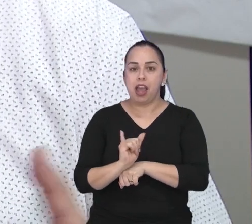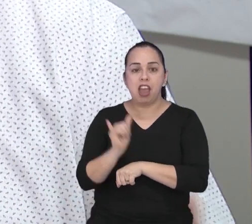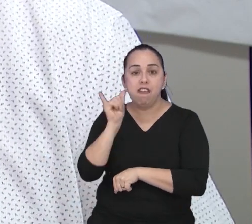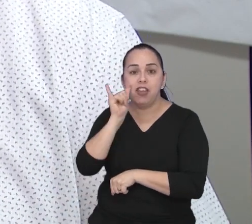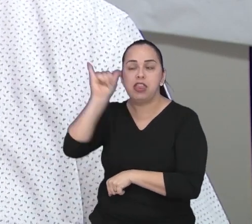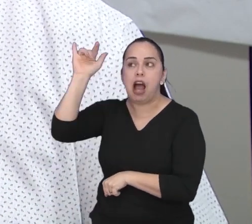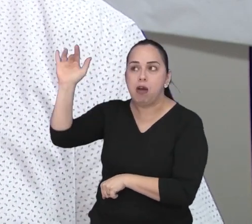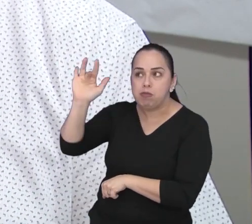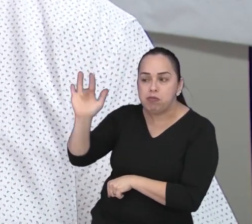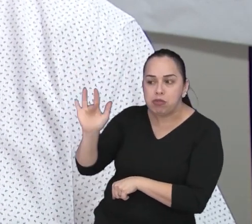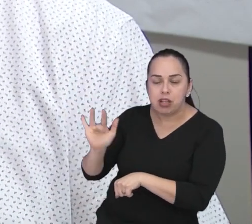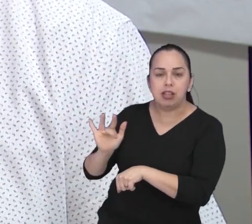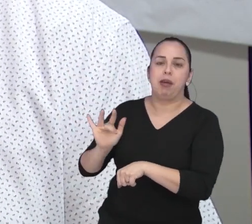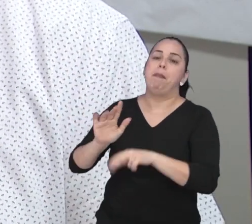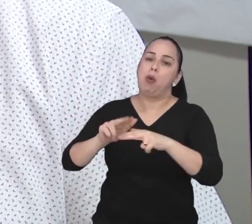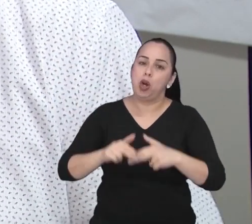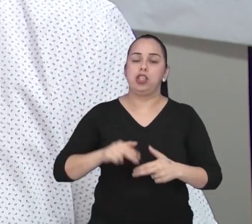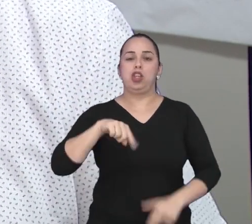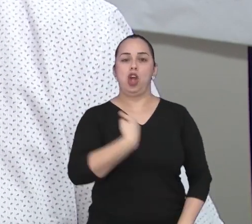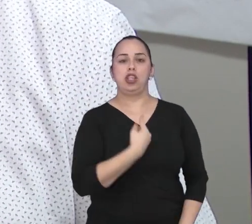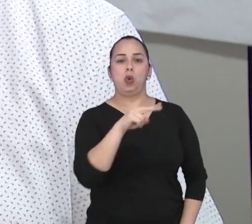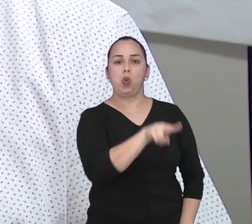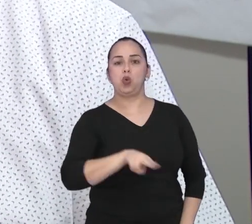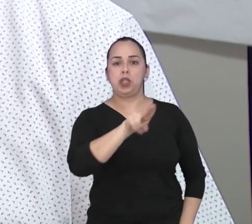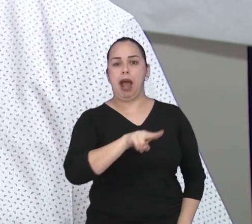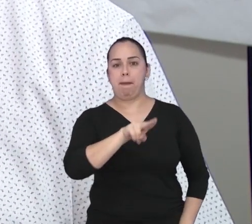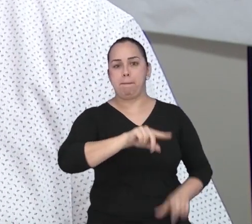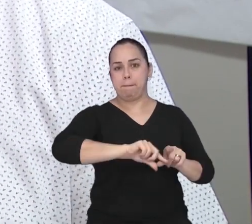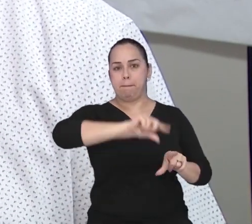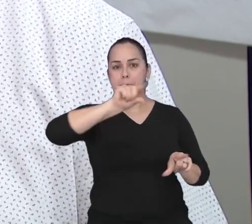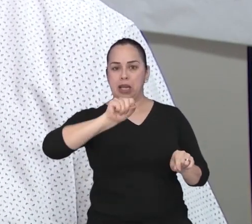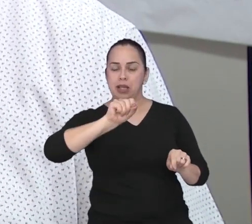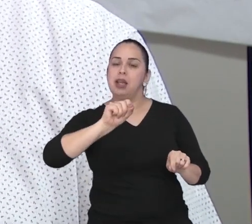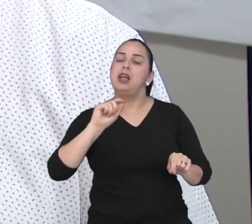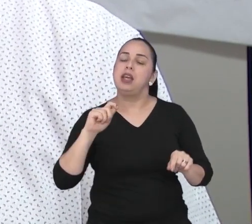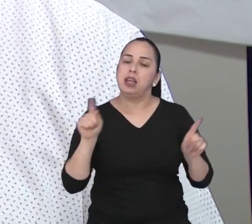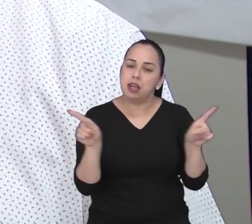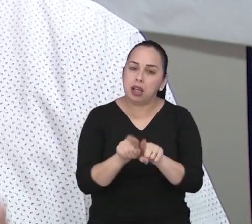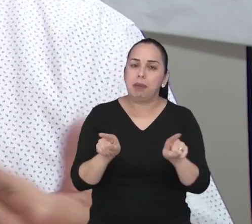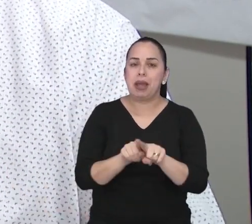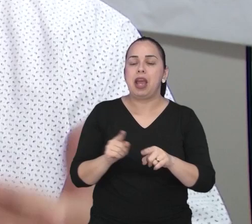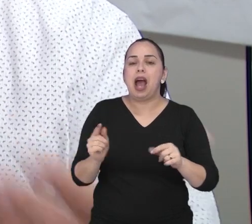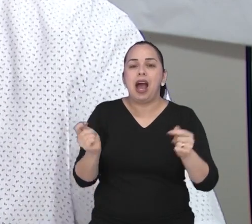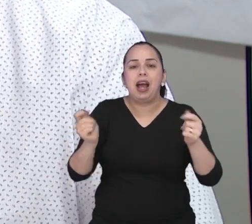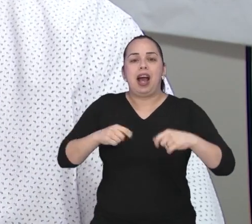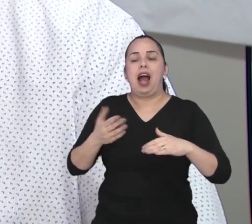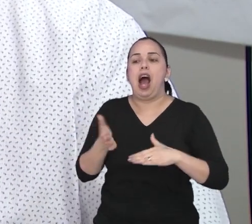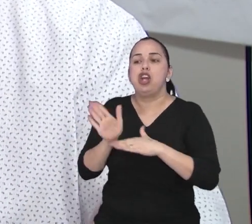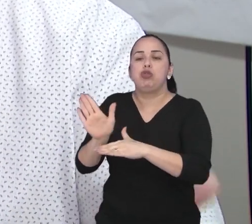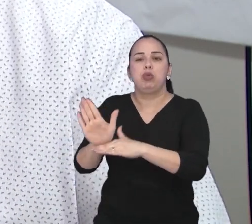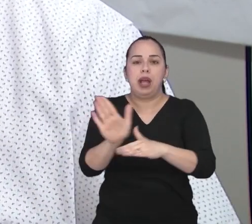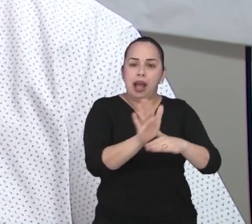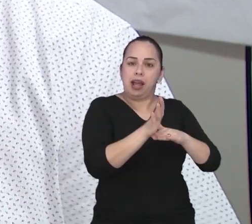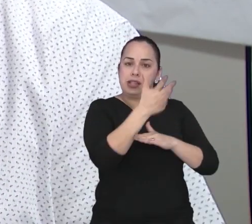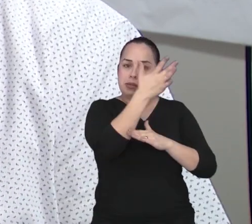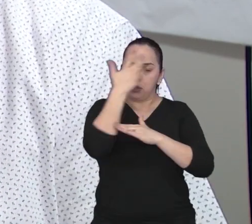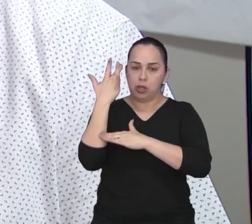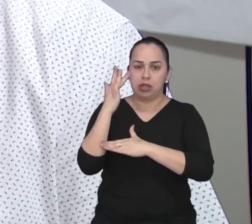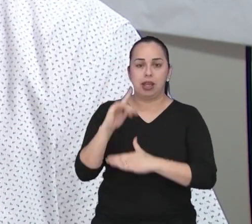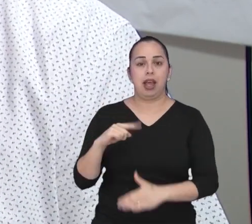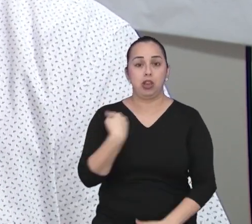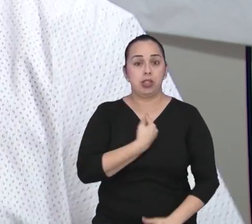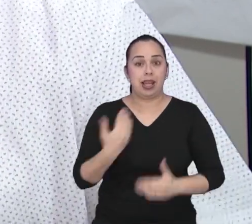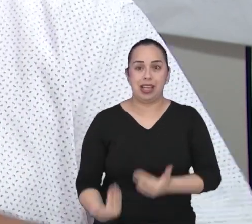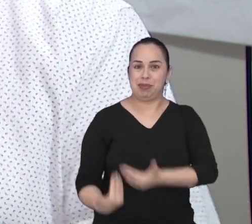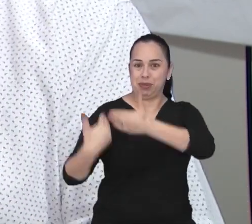na saúde principalmente, nós devemos utilizar e poder fazer muito mais pelo próximo, Eu acho que é a função